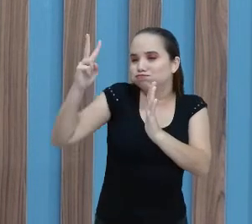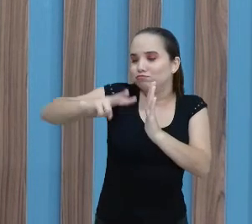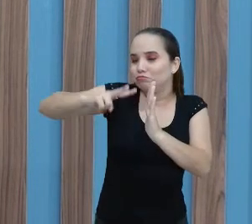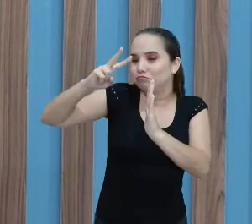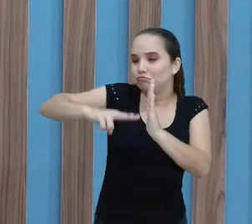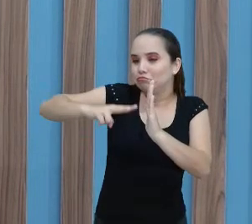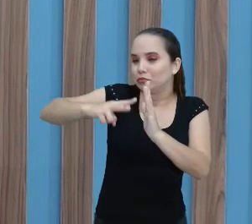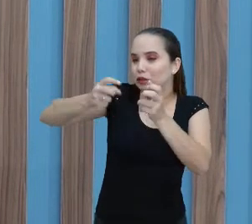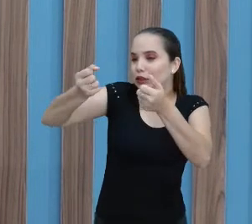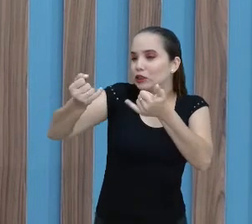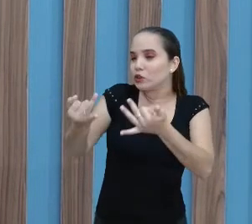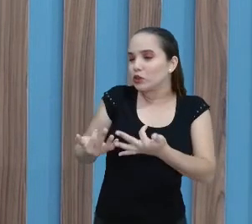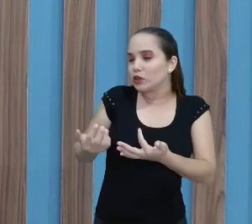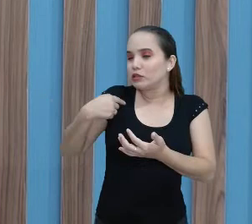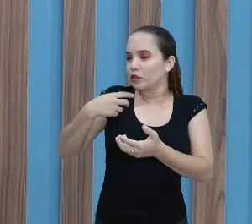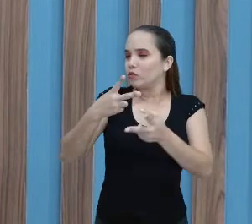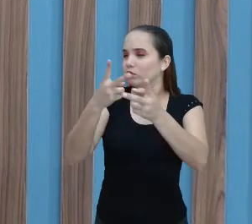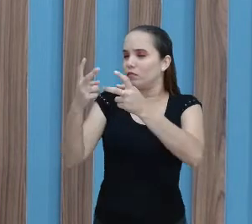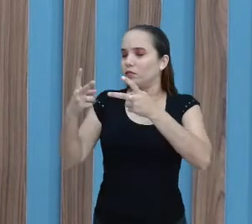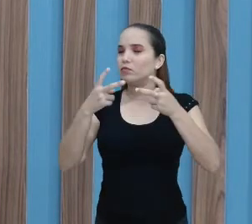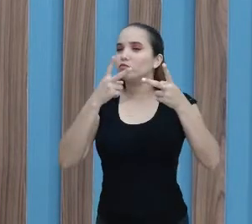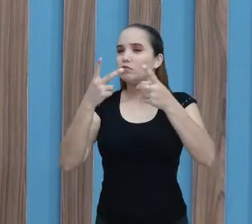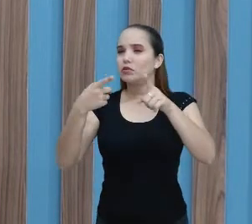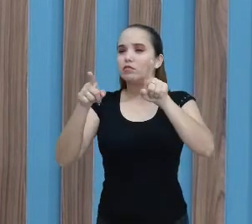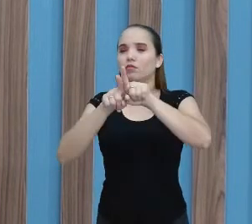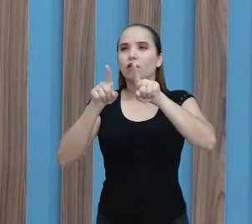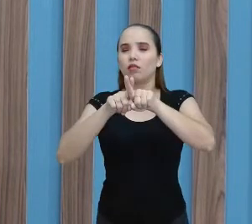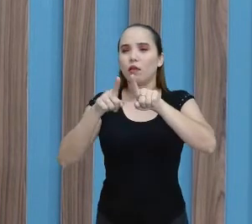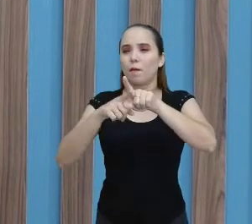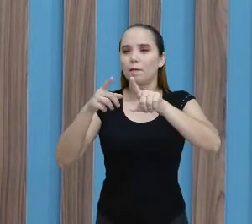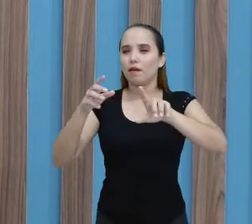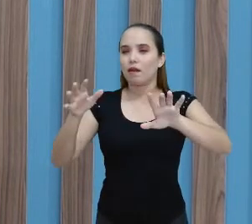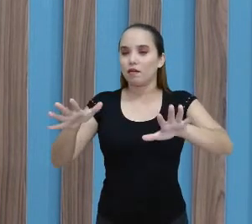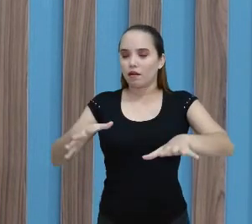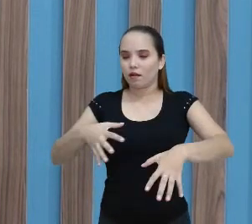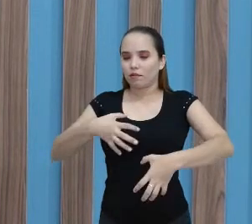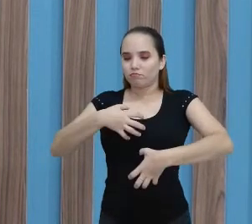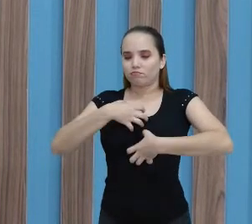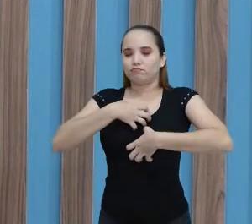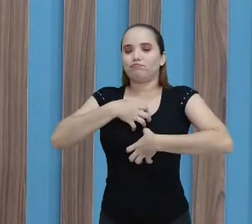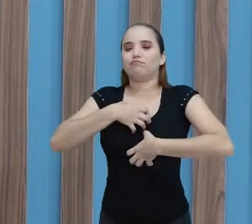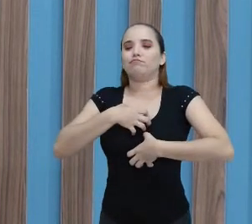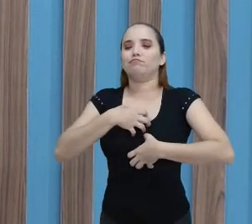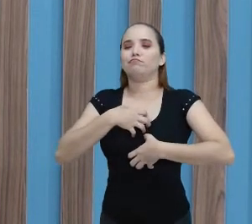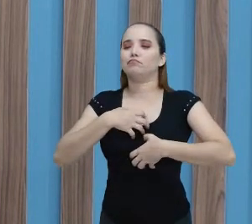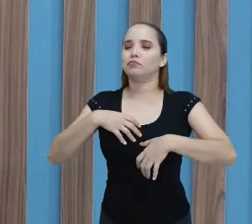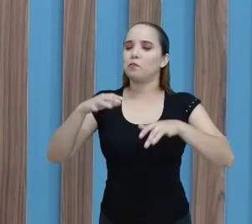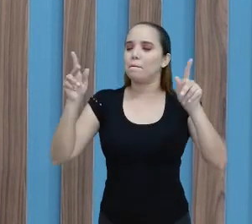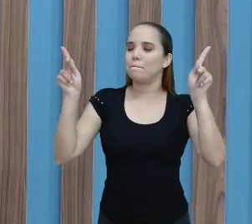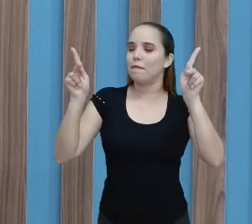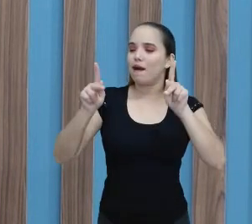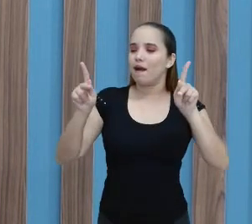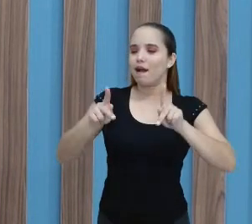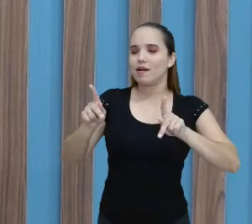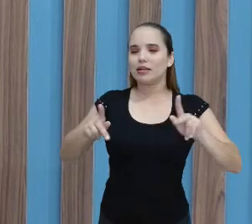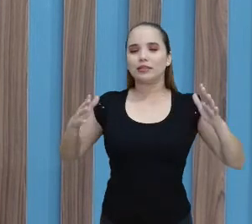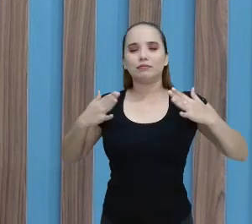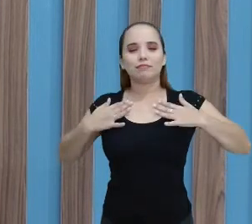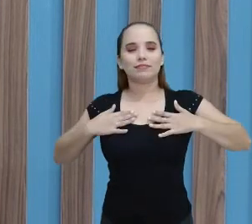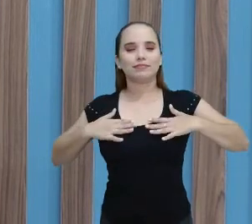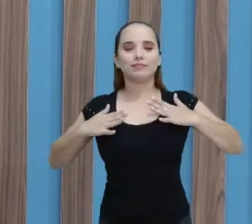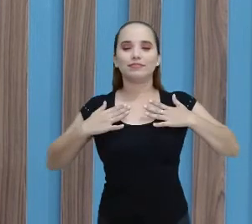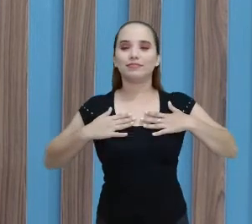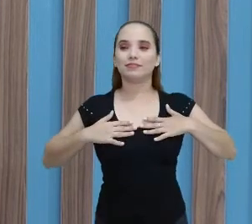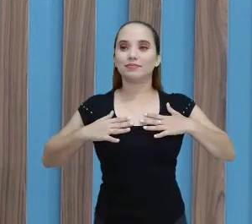me veio também aquela sensação de tranquilidade, né? De paz. E aí, às